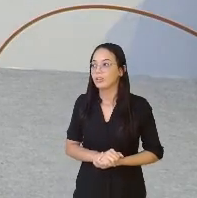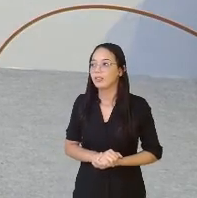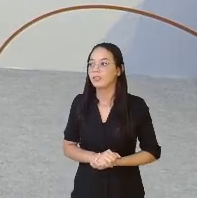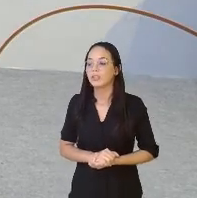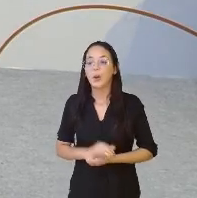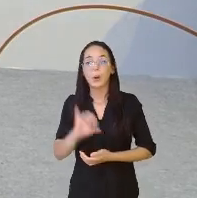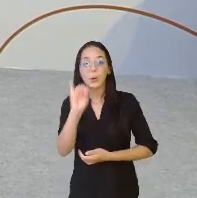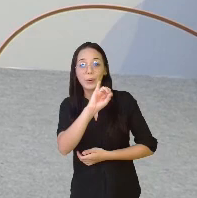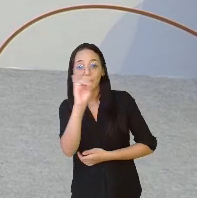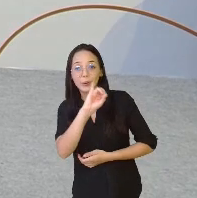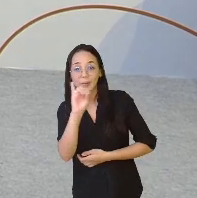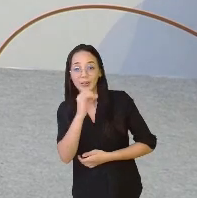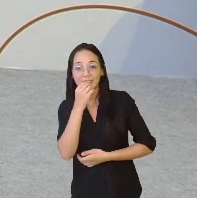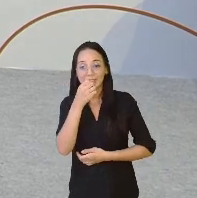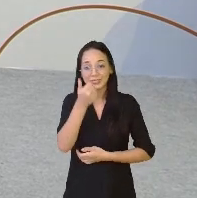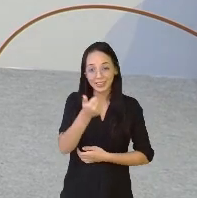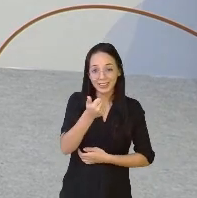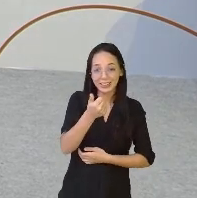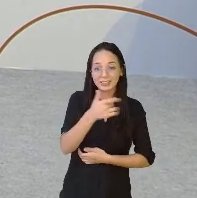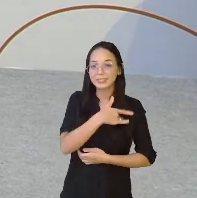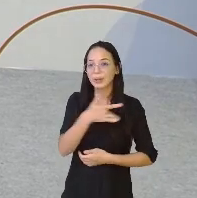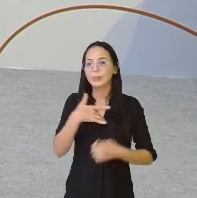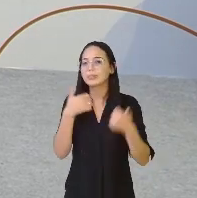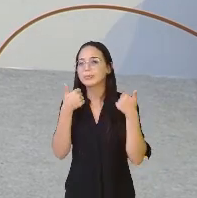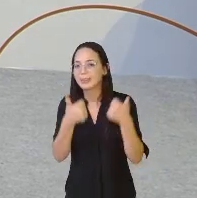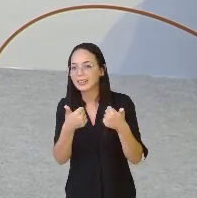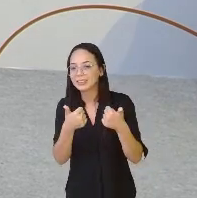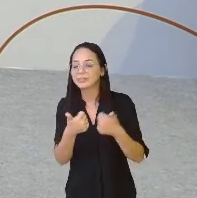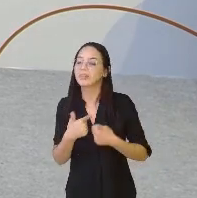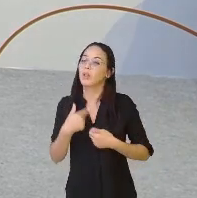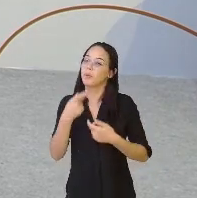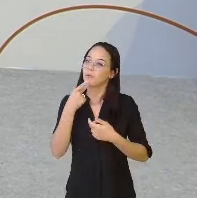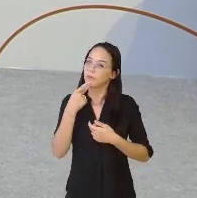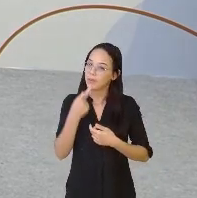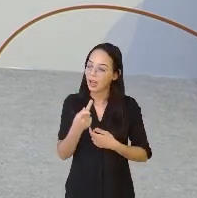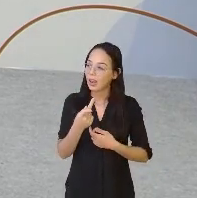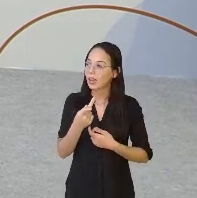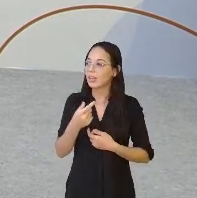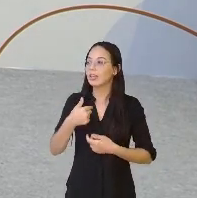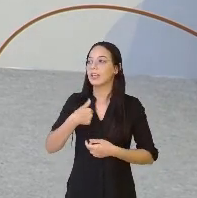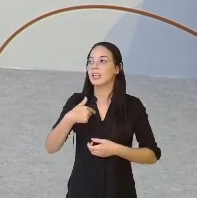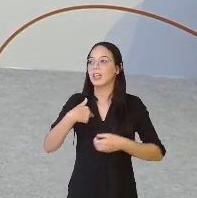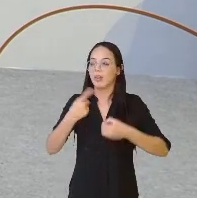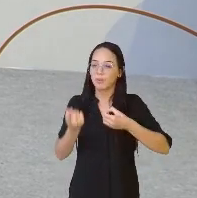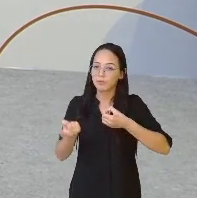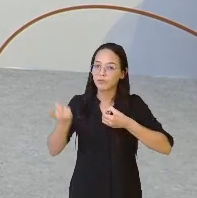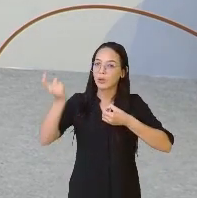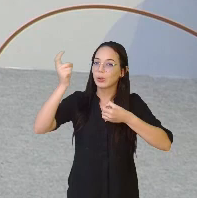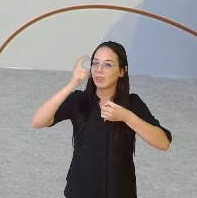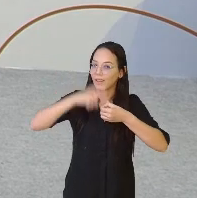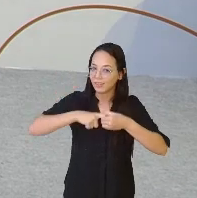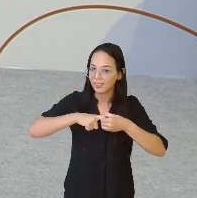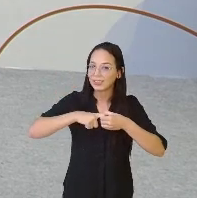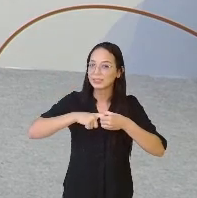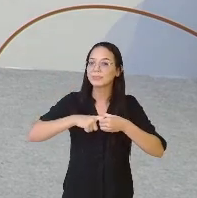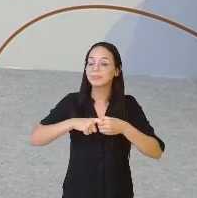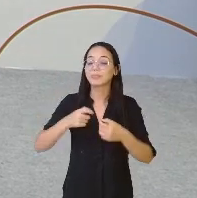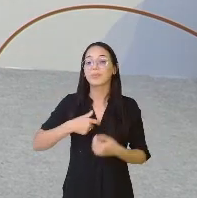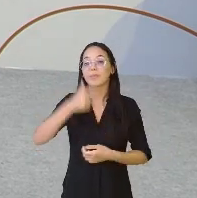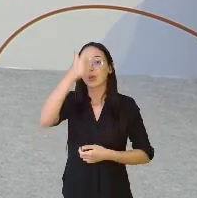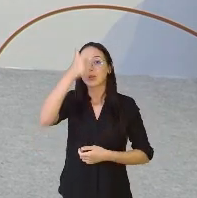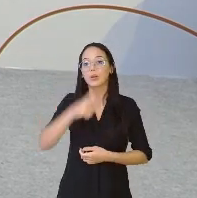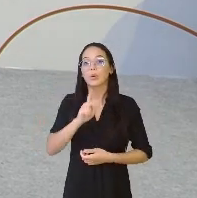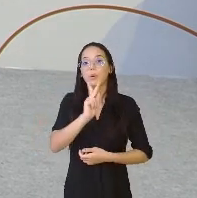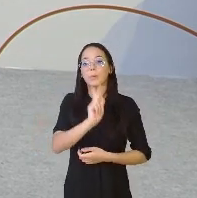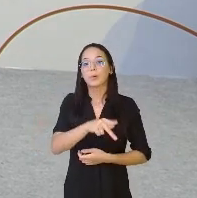Olá, gente! E aí, como vocês estão? Eu não disse a vocês que eu provavelmente voltaria hoje? Eu sou o